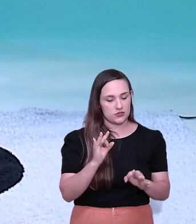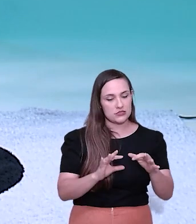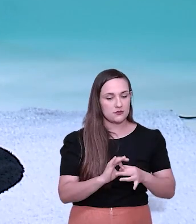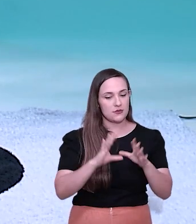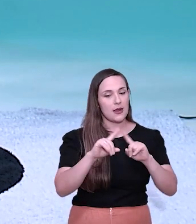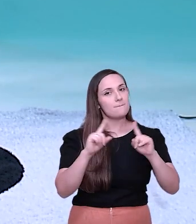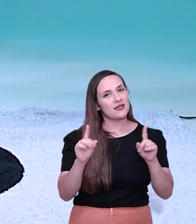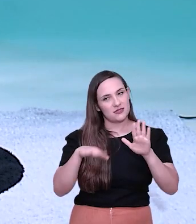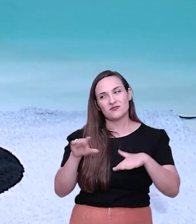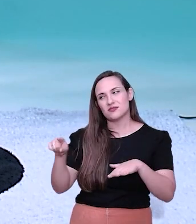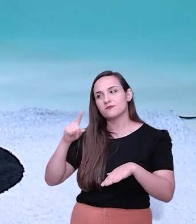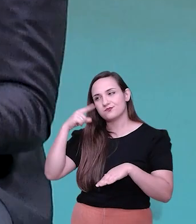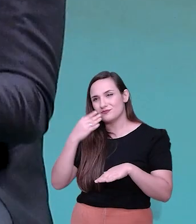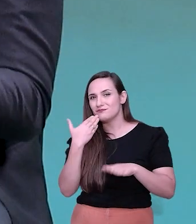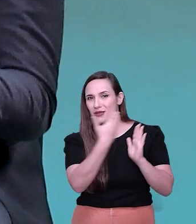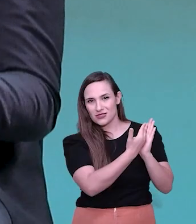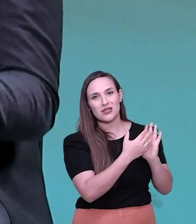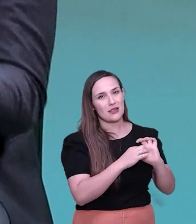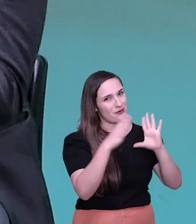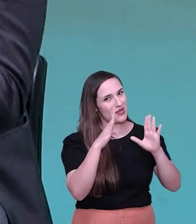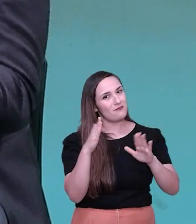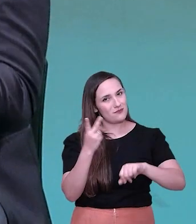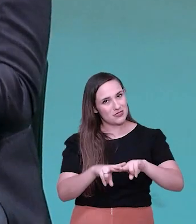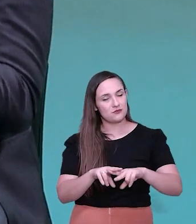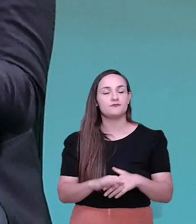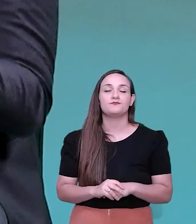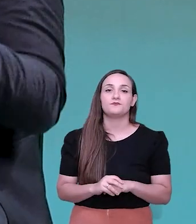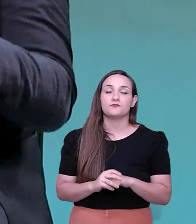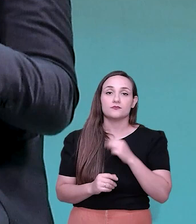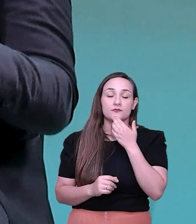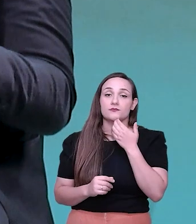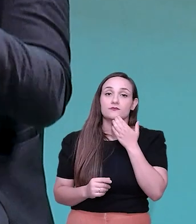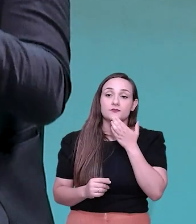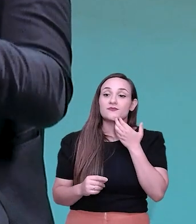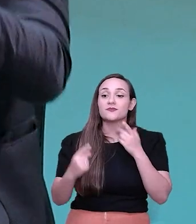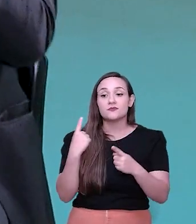ofício, mas normalmente é requerimento do advogado. O que acontece muito é que, como a saída